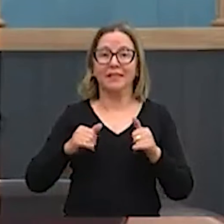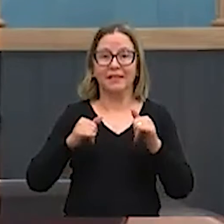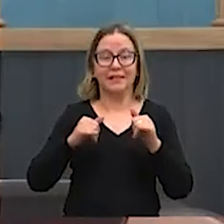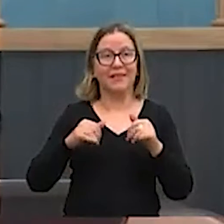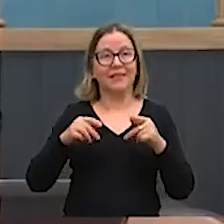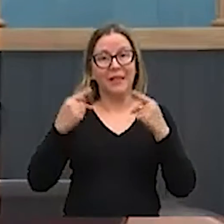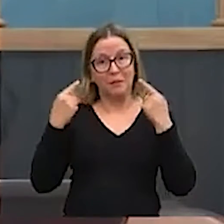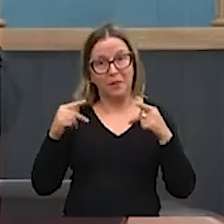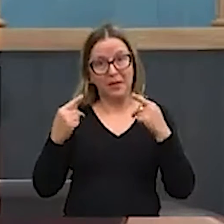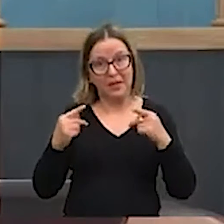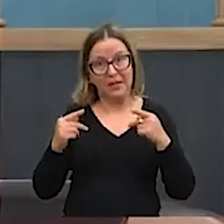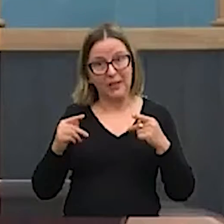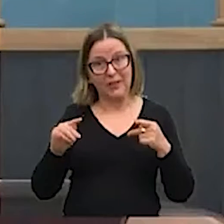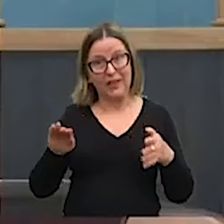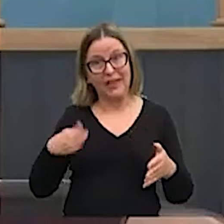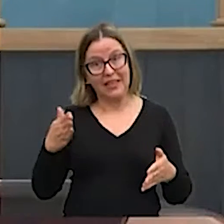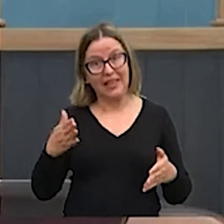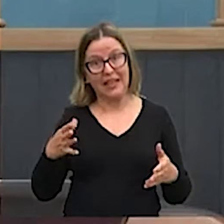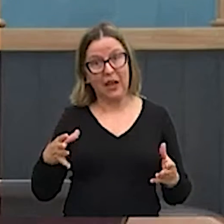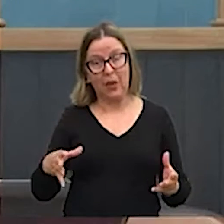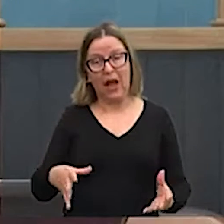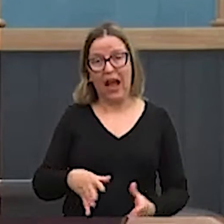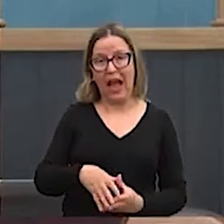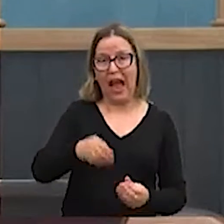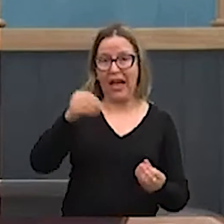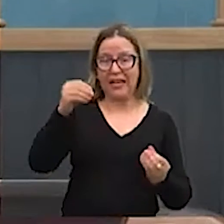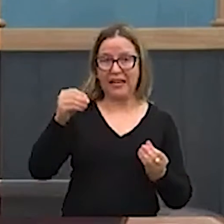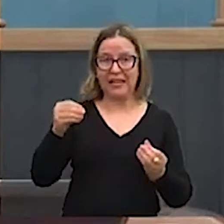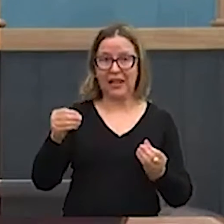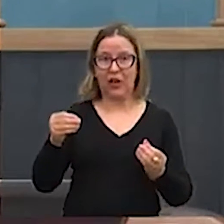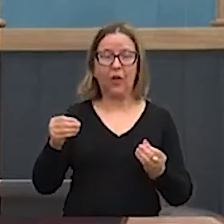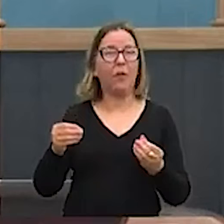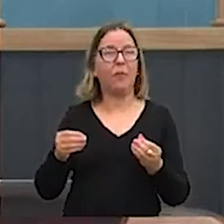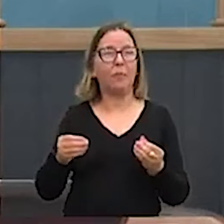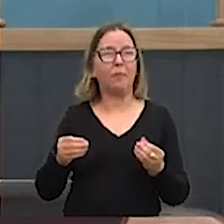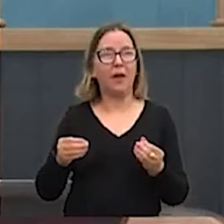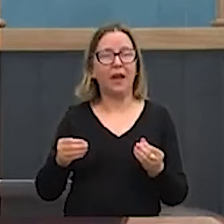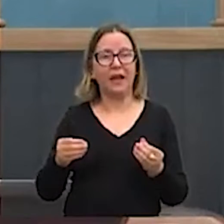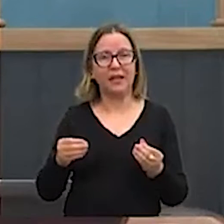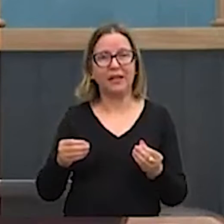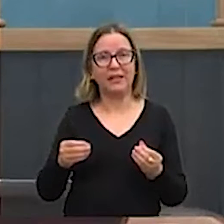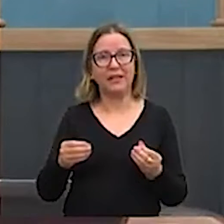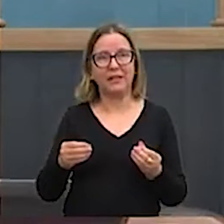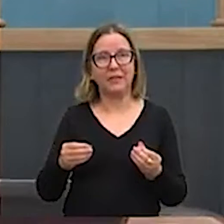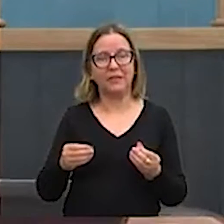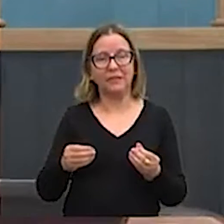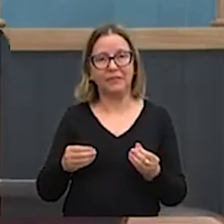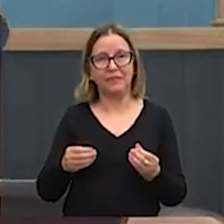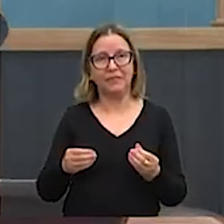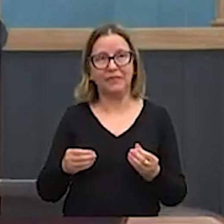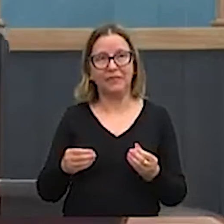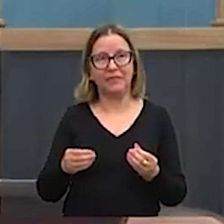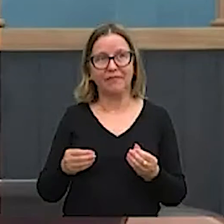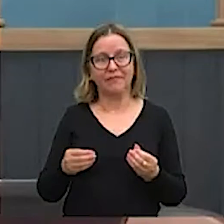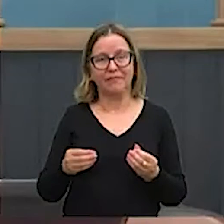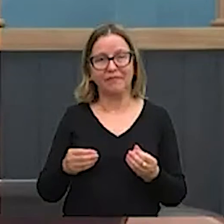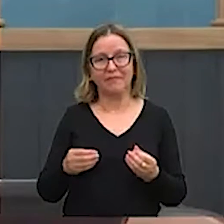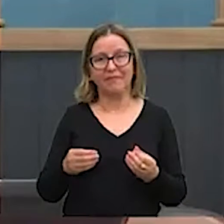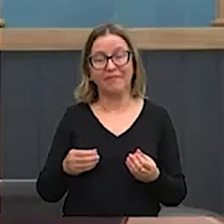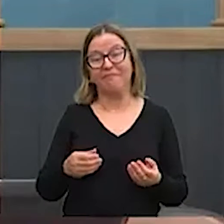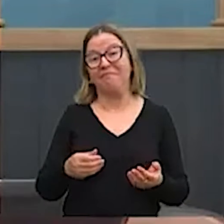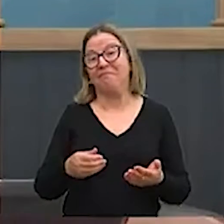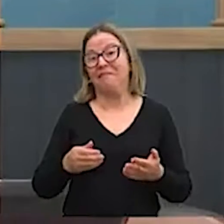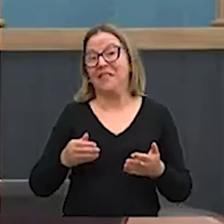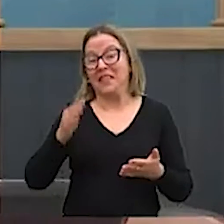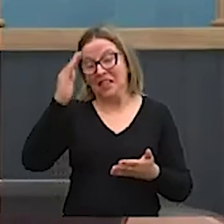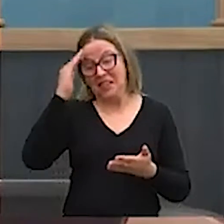ele. Esse significado da atração aqui é que você tem que levantar Jesus na pregação.